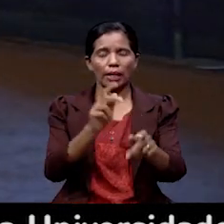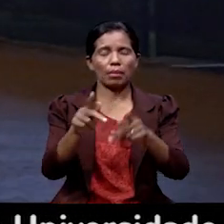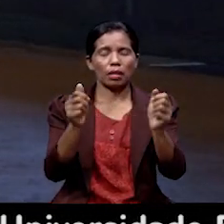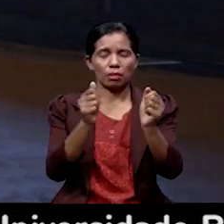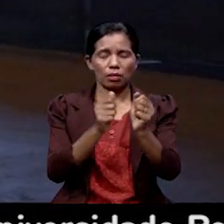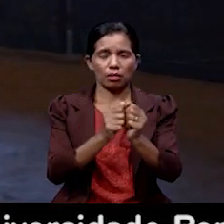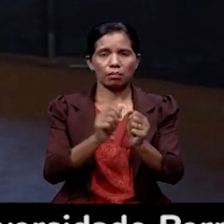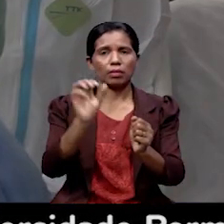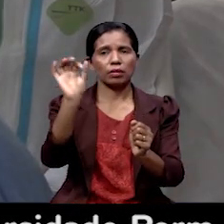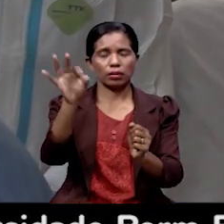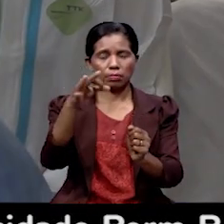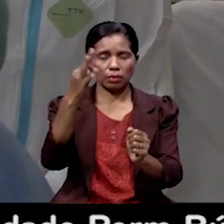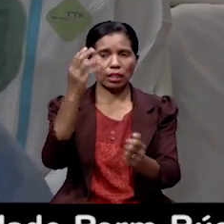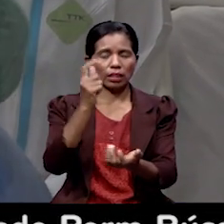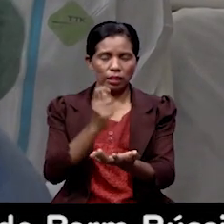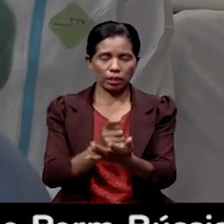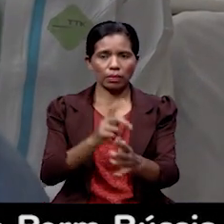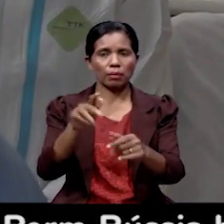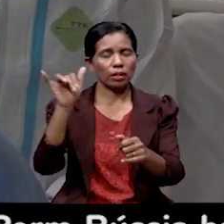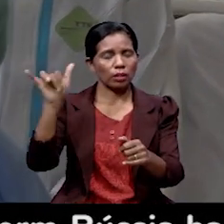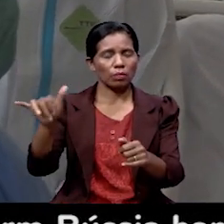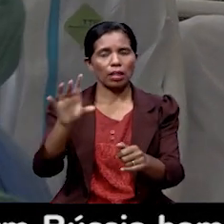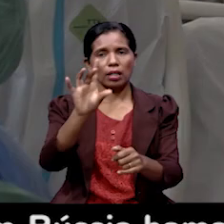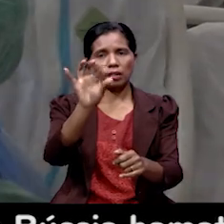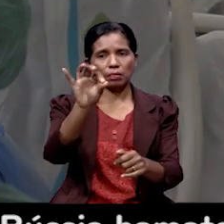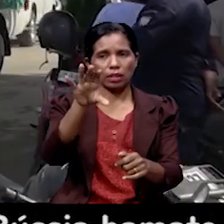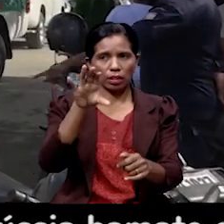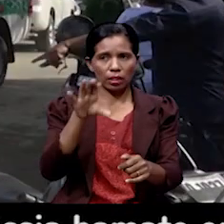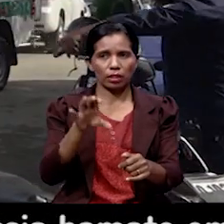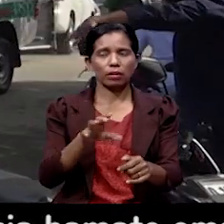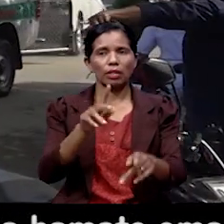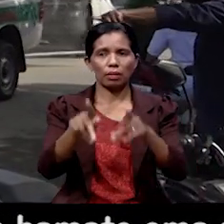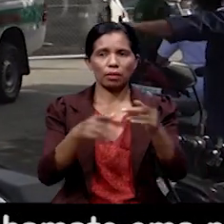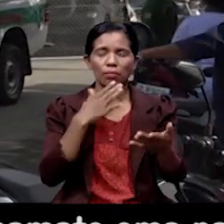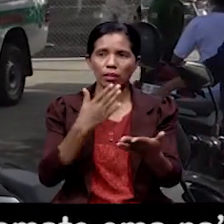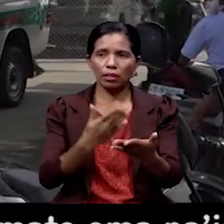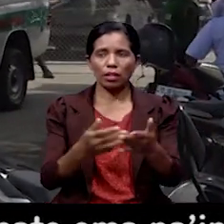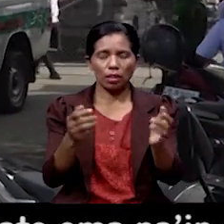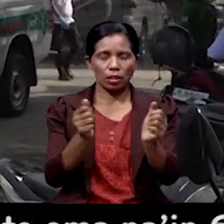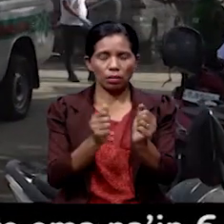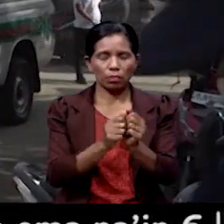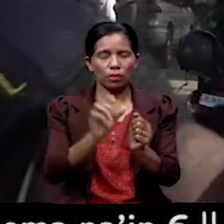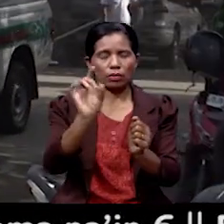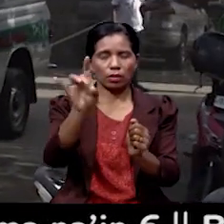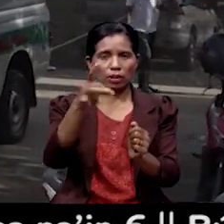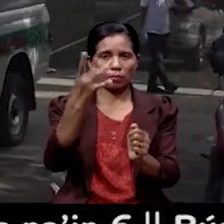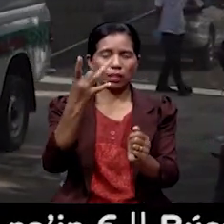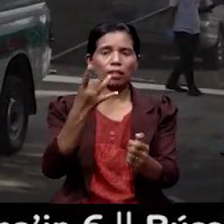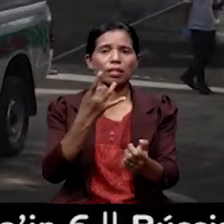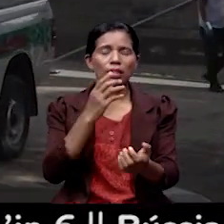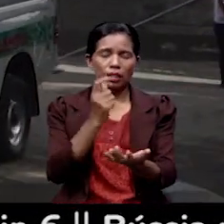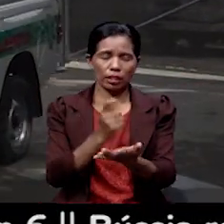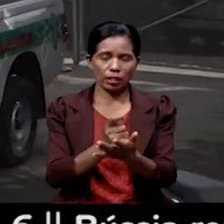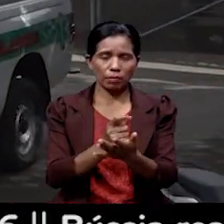resinsia caso atual baixa atusia resin caso recuperado liurihun sanulu resin walu no caso mate atus ida